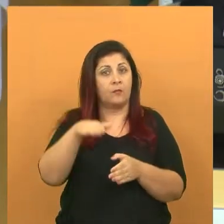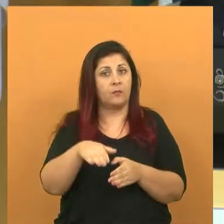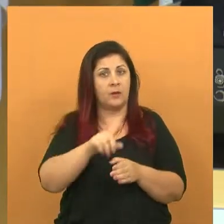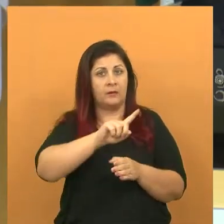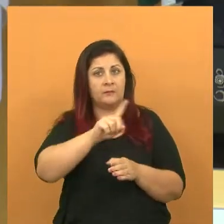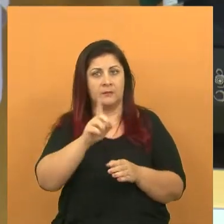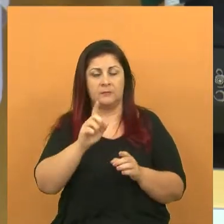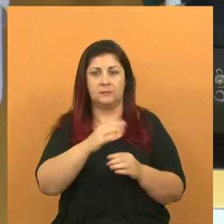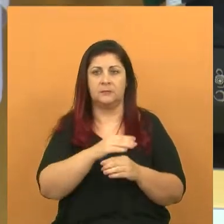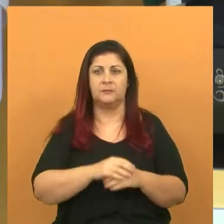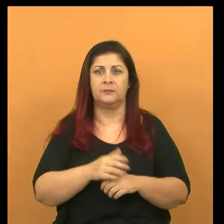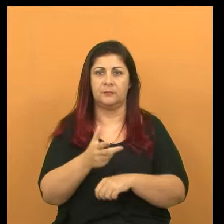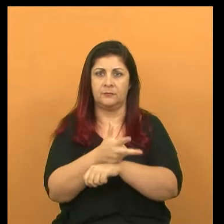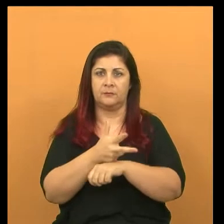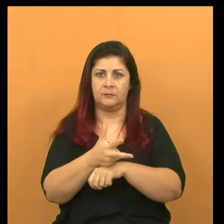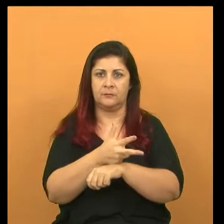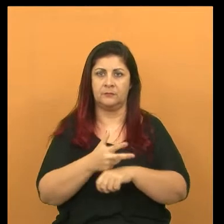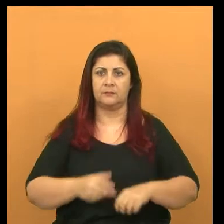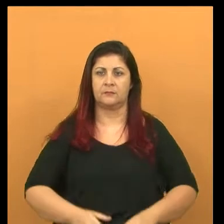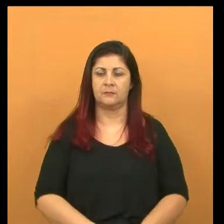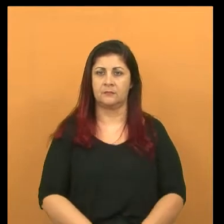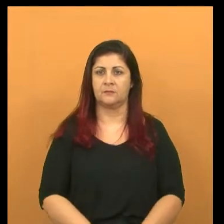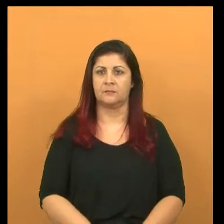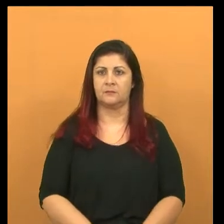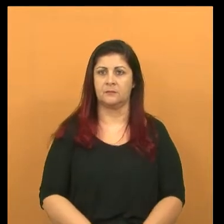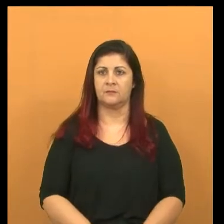pode rodar um vídeo pra mim